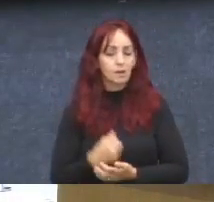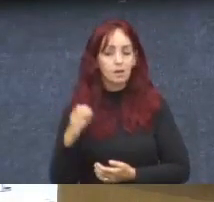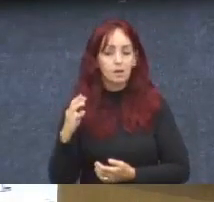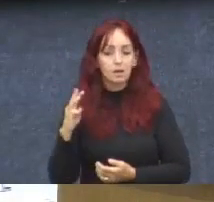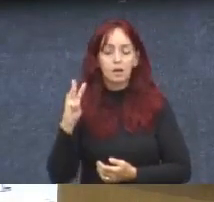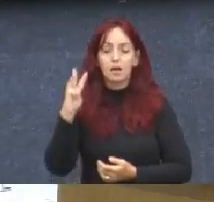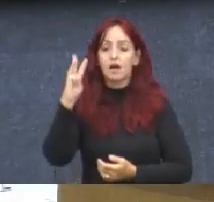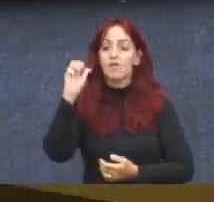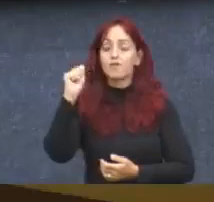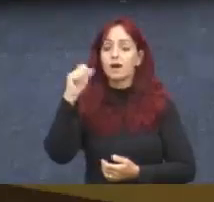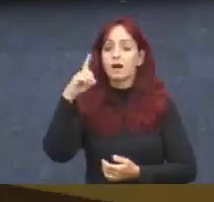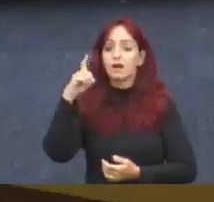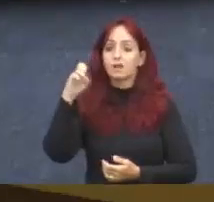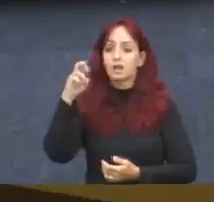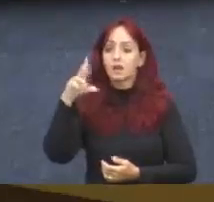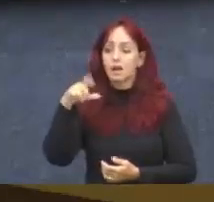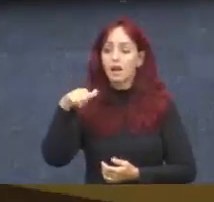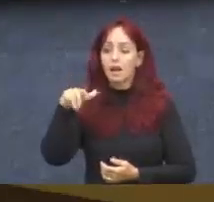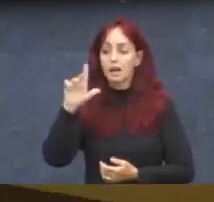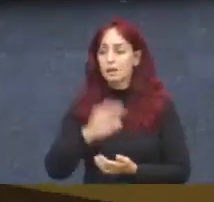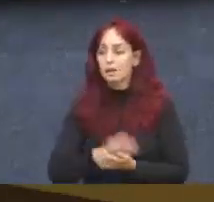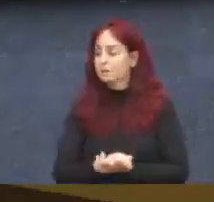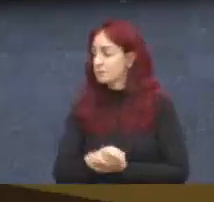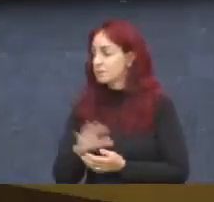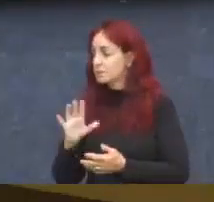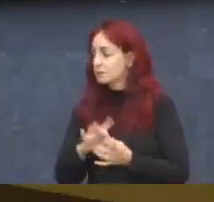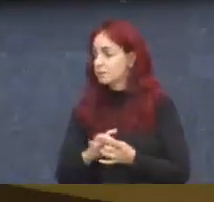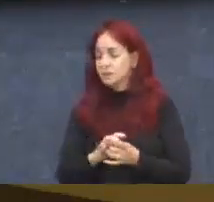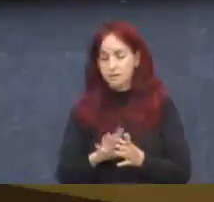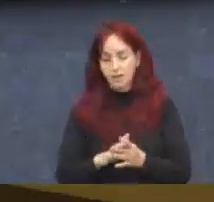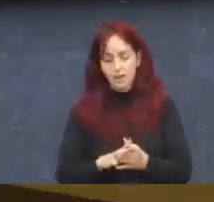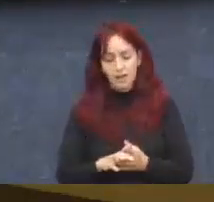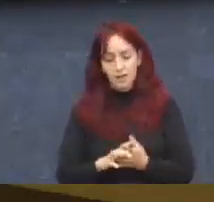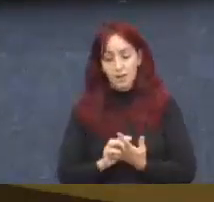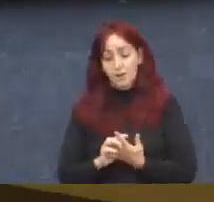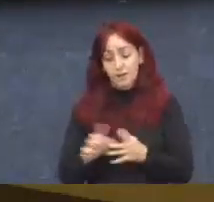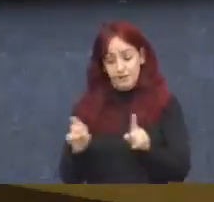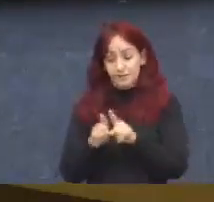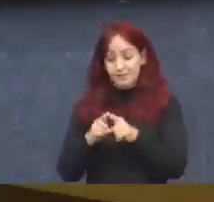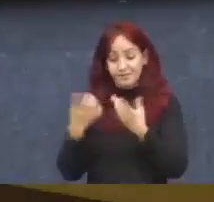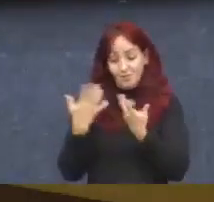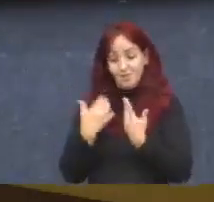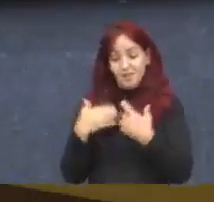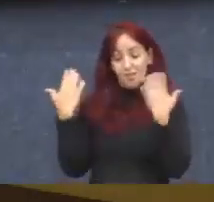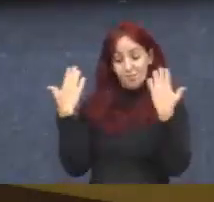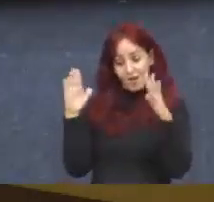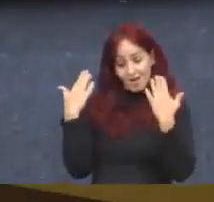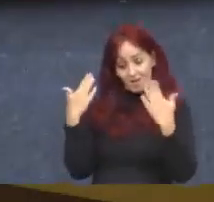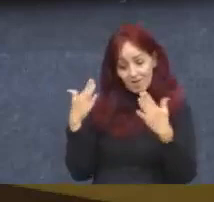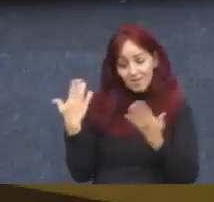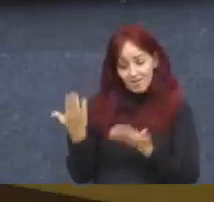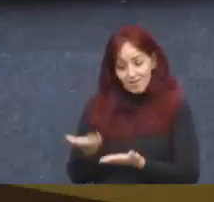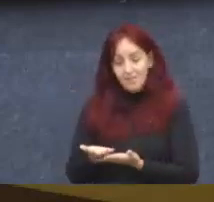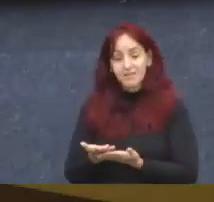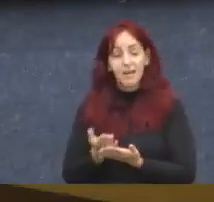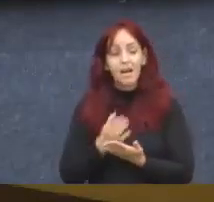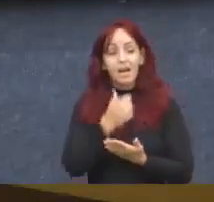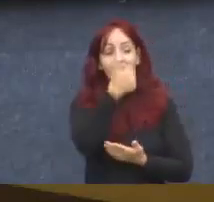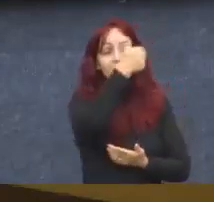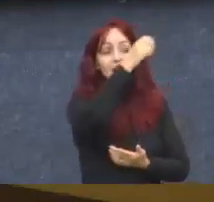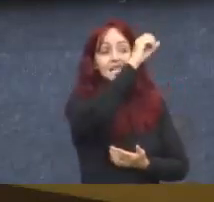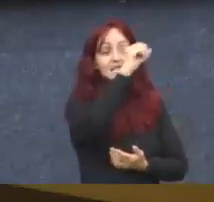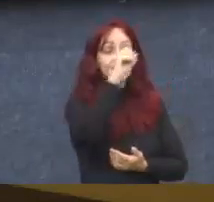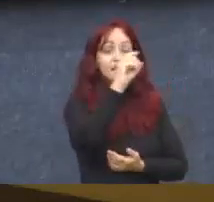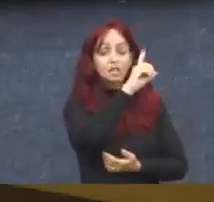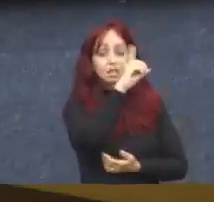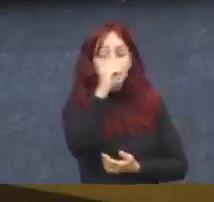Uma parte também, senhor vereador do Lim, caro presidente, quero aqui também parabenizar o Gabriel por essa gestão de 100 dias. A gente sabe que